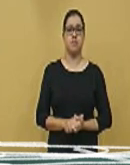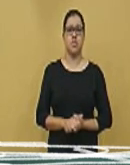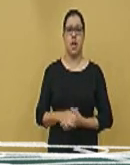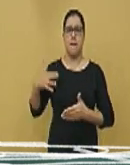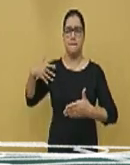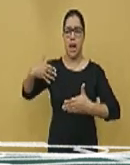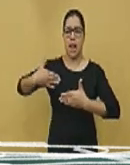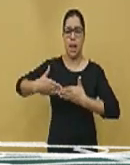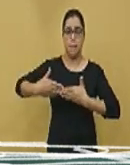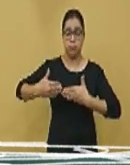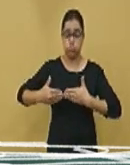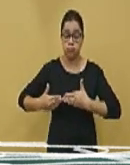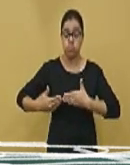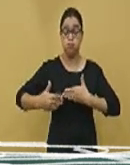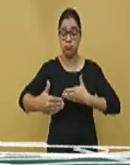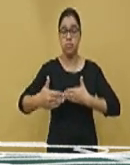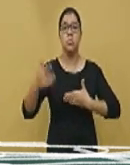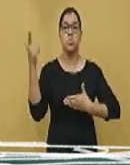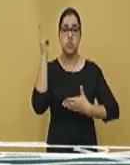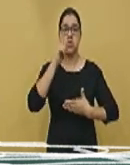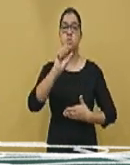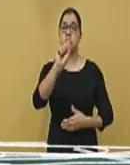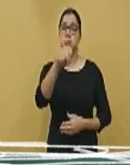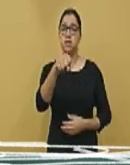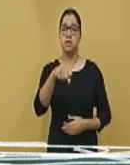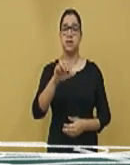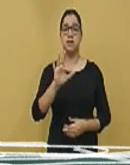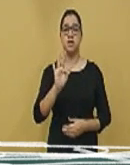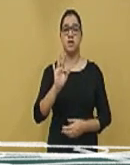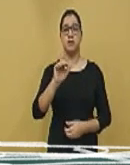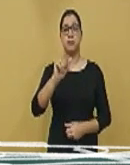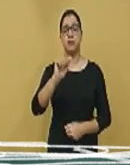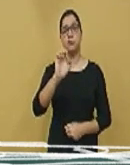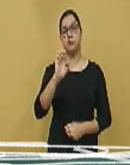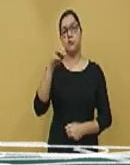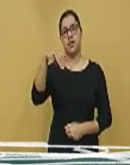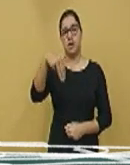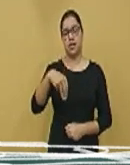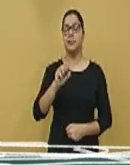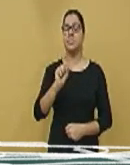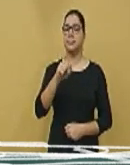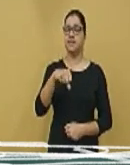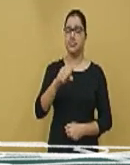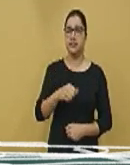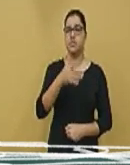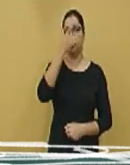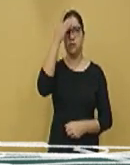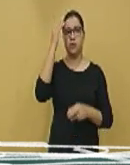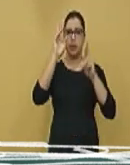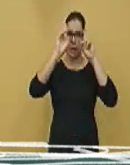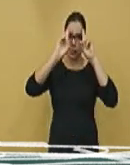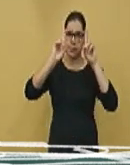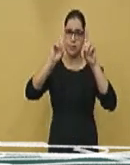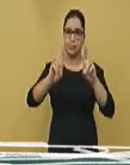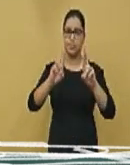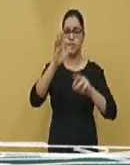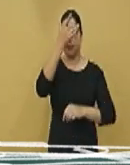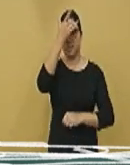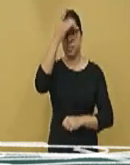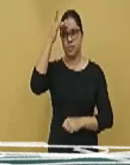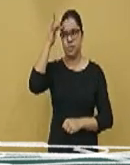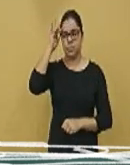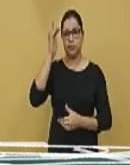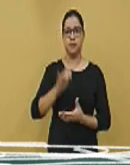Avançamos muito na FAEM, no respeito às pessoas, no respeito a todas